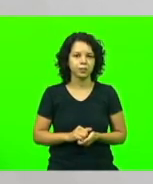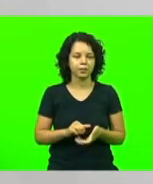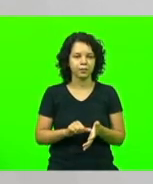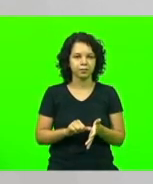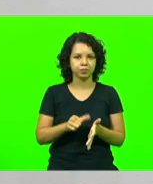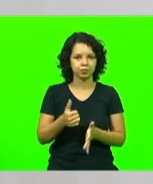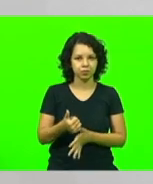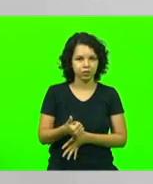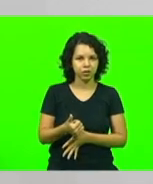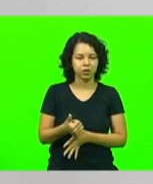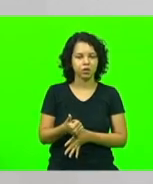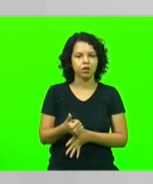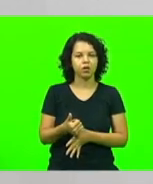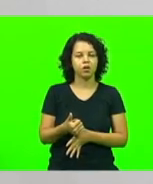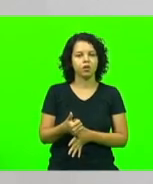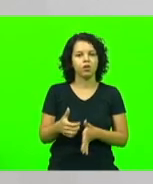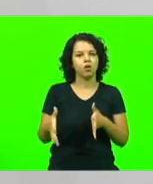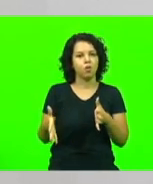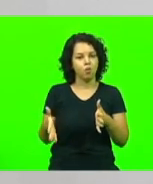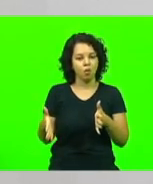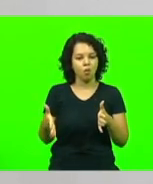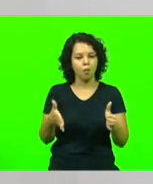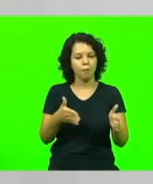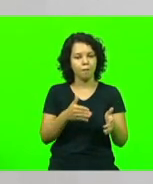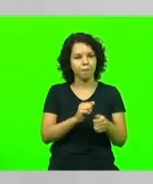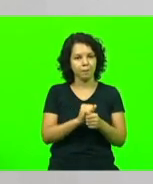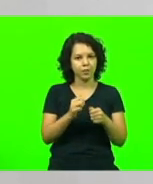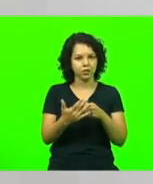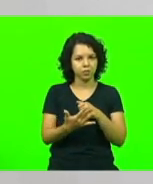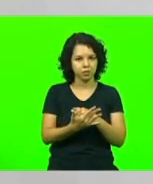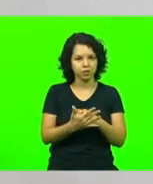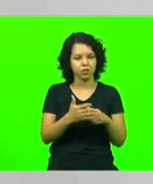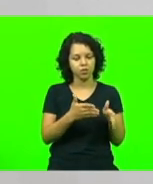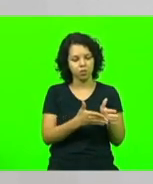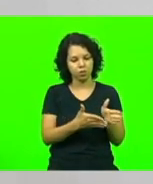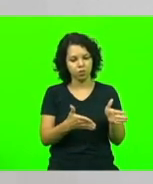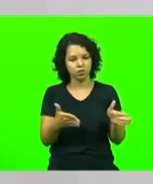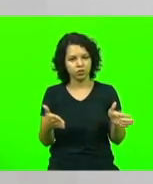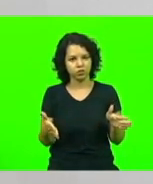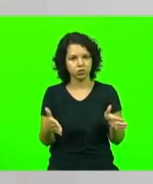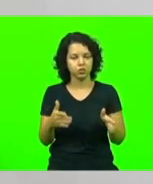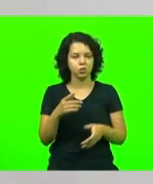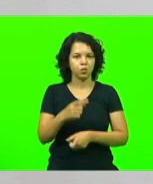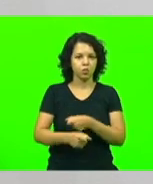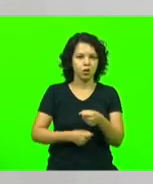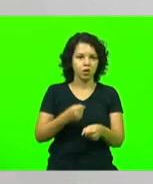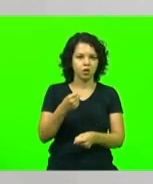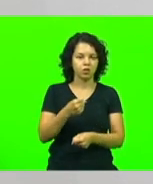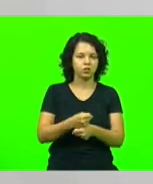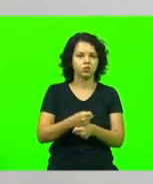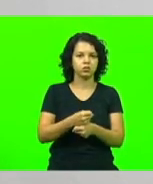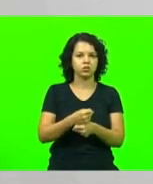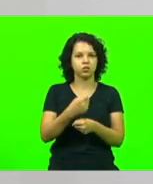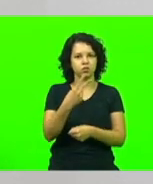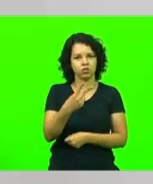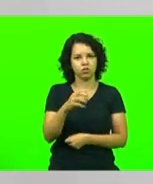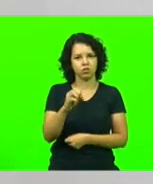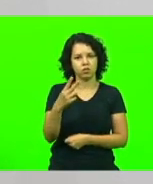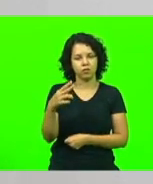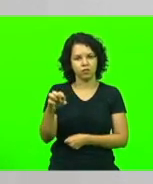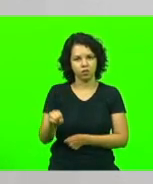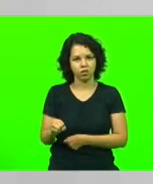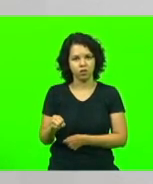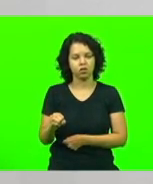No primeiro momento do início da pandemia, no primeiro ano, 2020, foi um ano muito